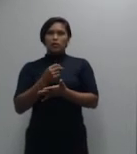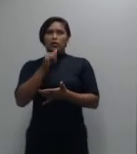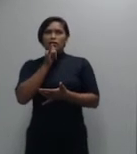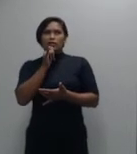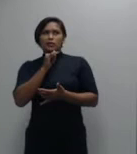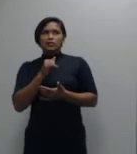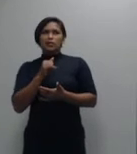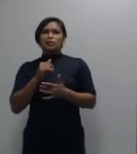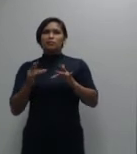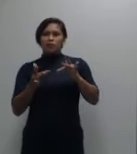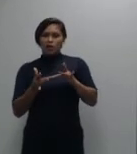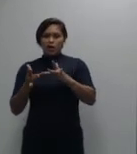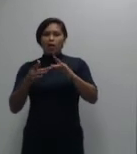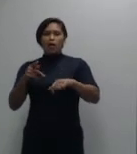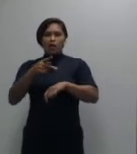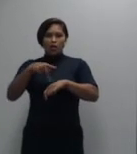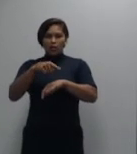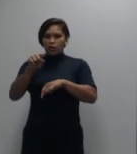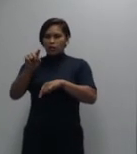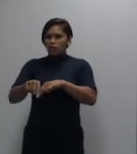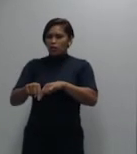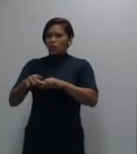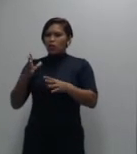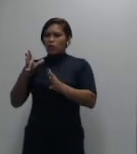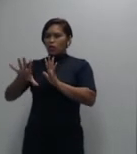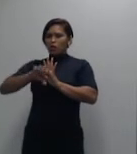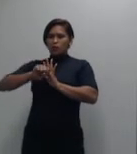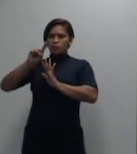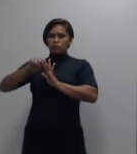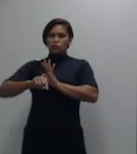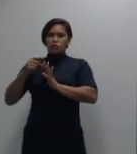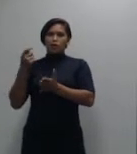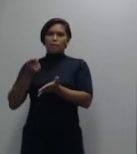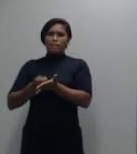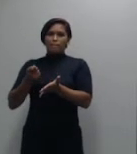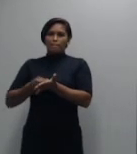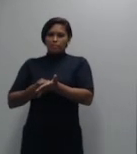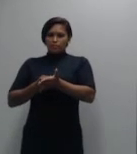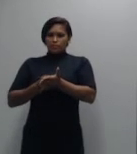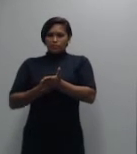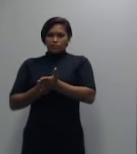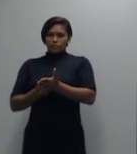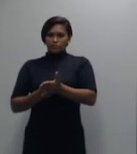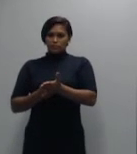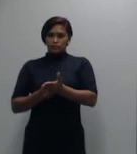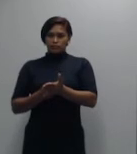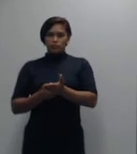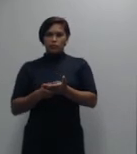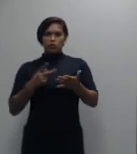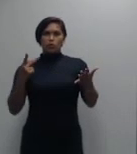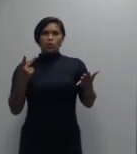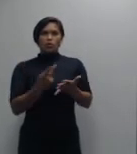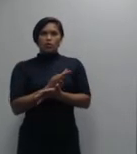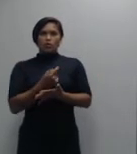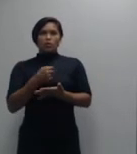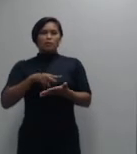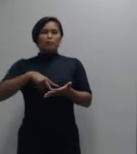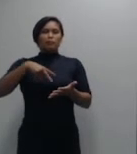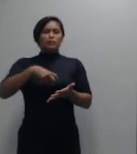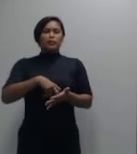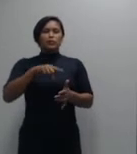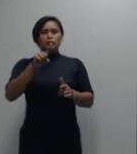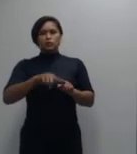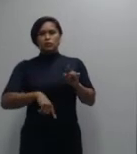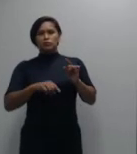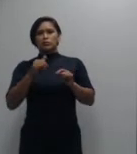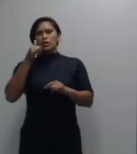relações de consumo de consumo apagar um dano punitivo para